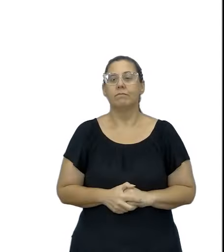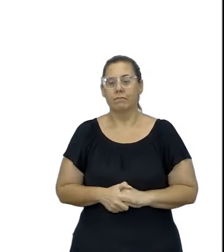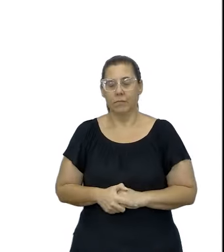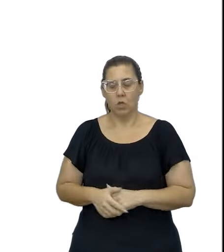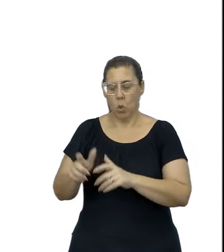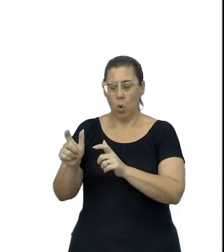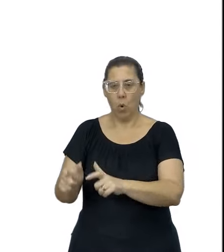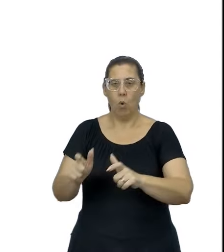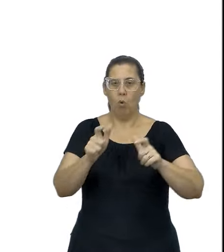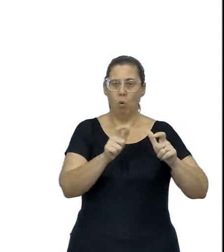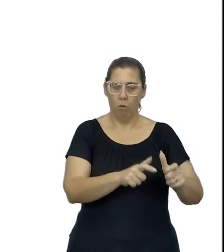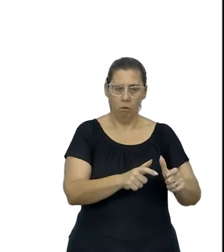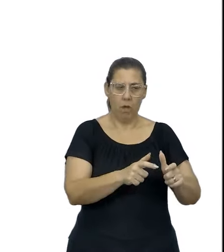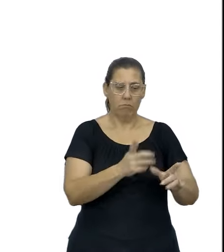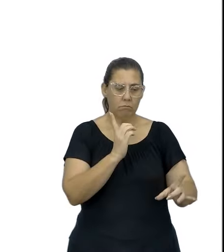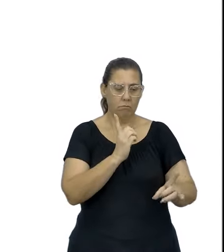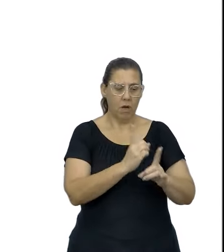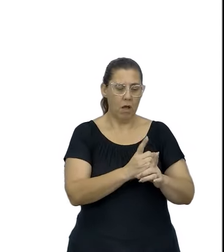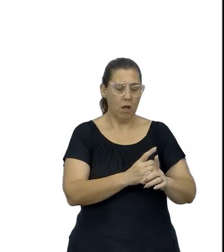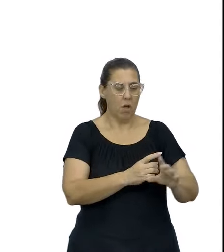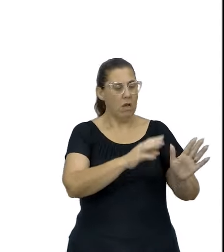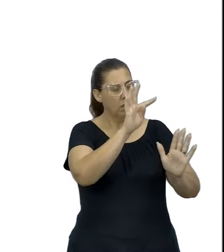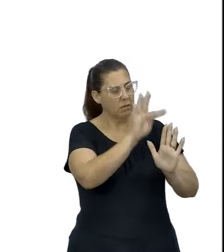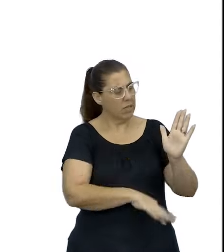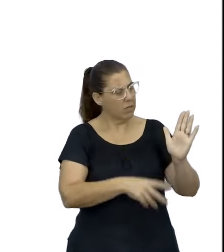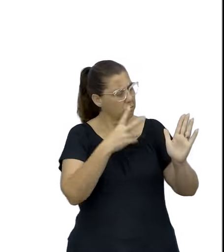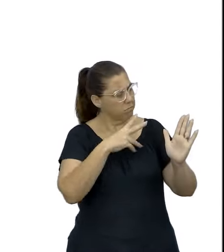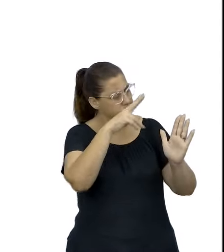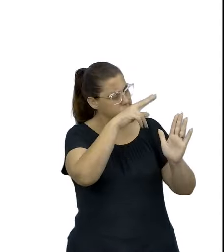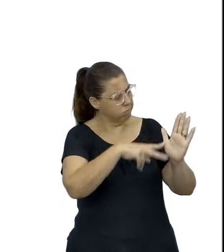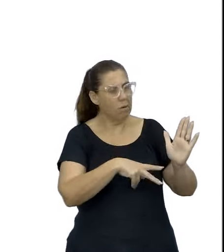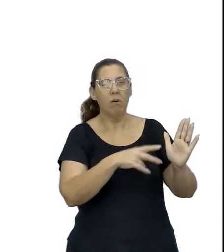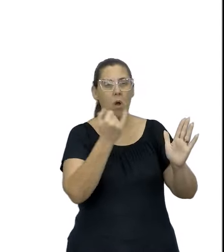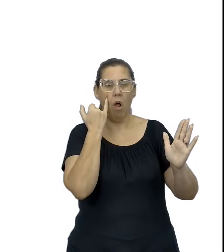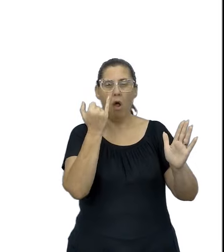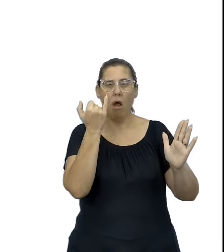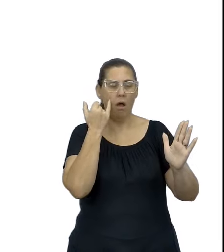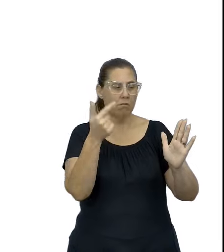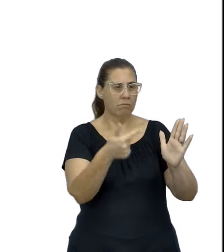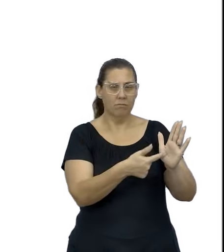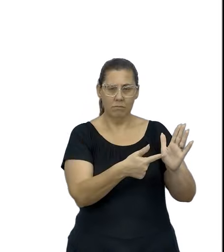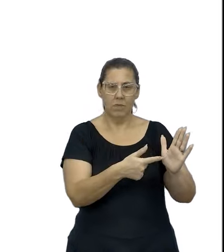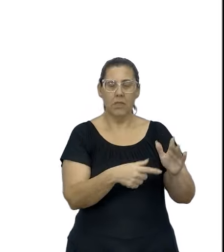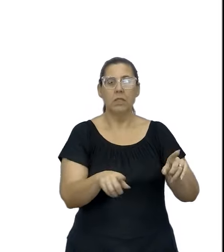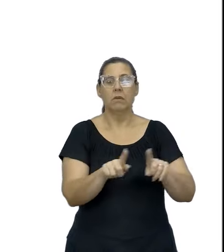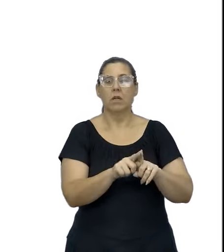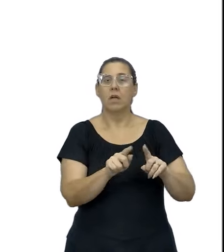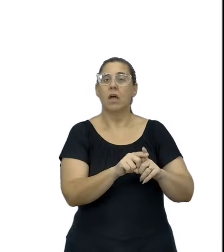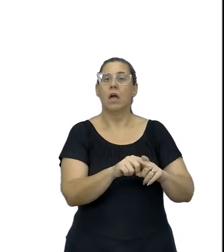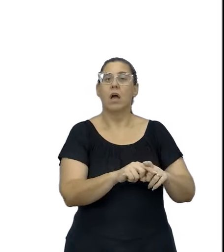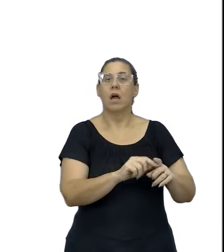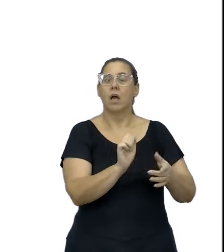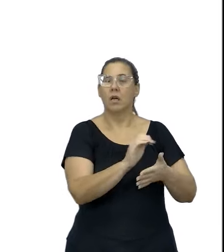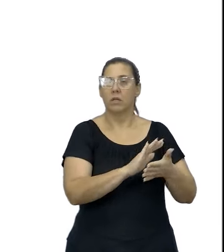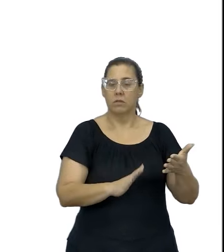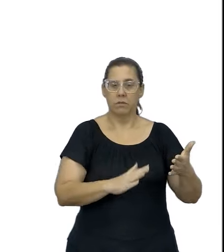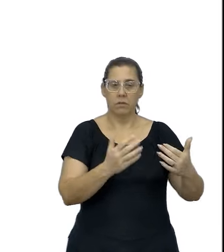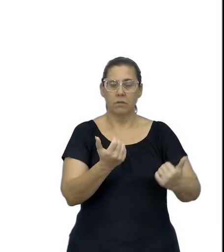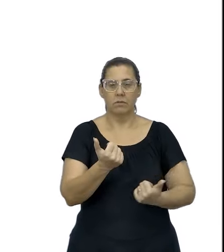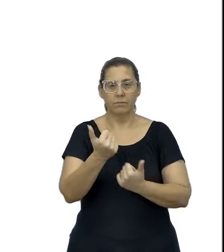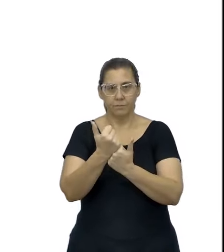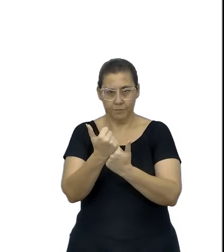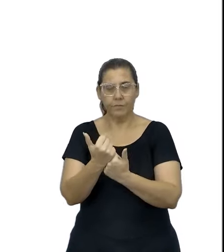de localizar uma informação no texto. Assim, essa atividade, além de contribuir para a construção do sistema de